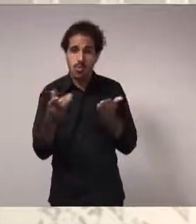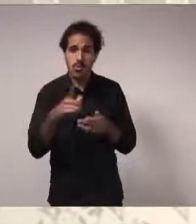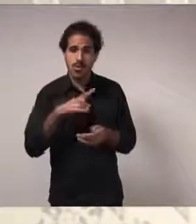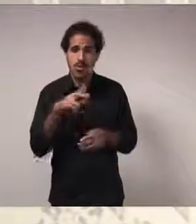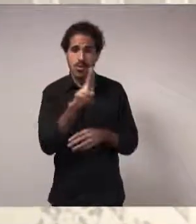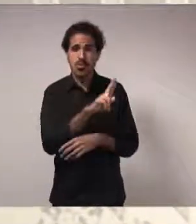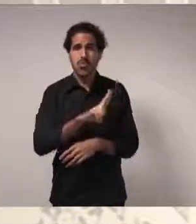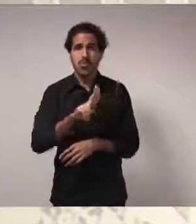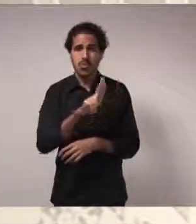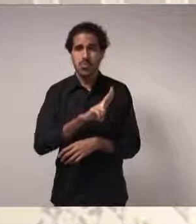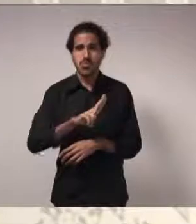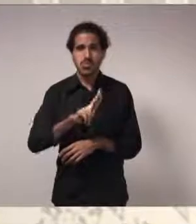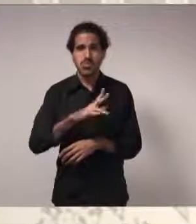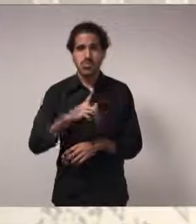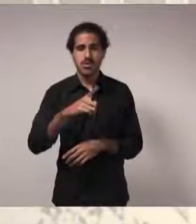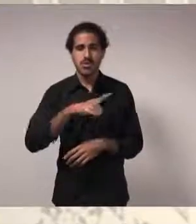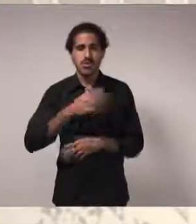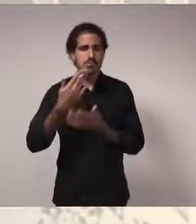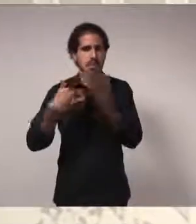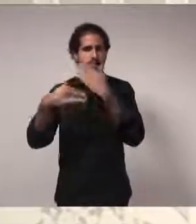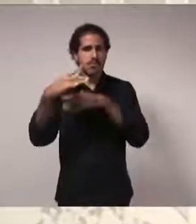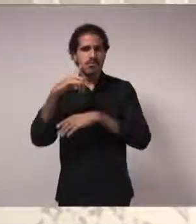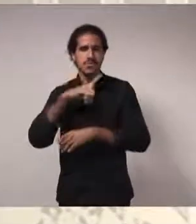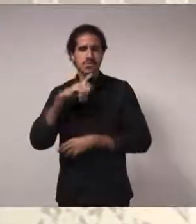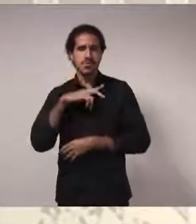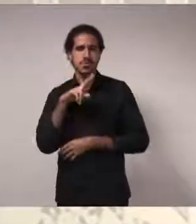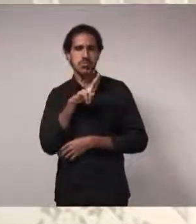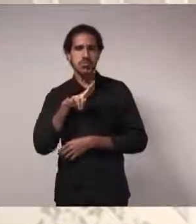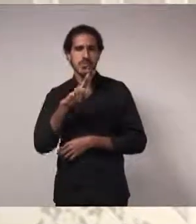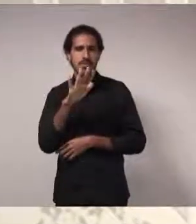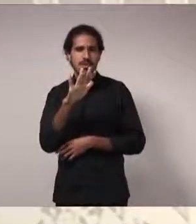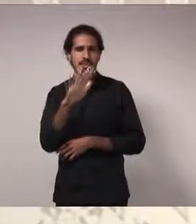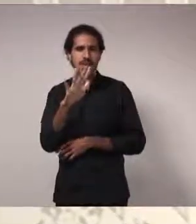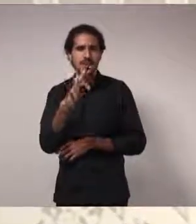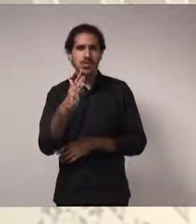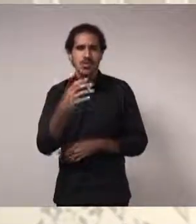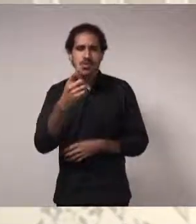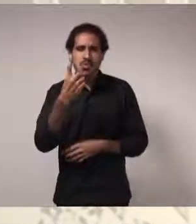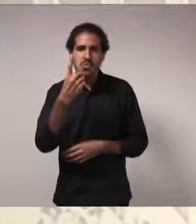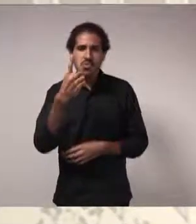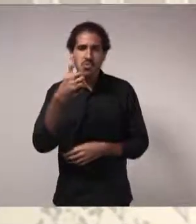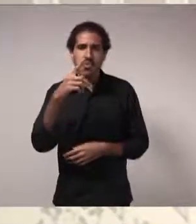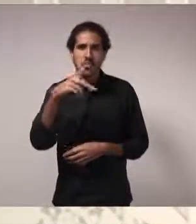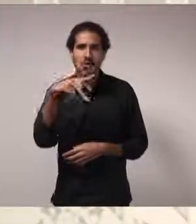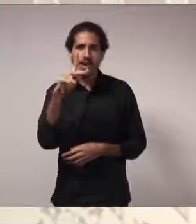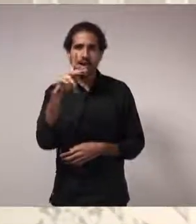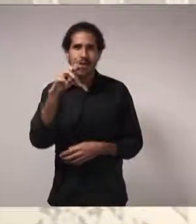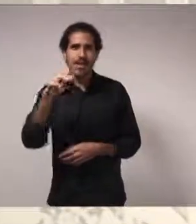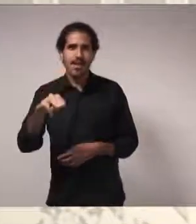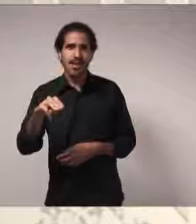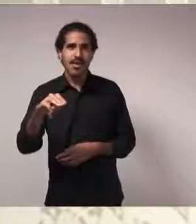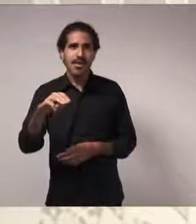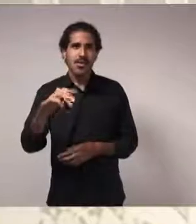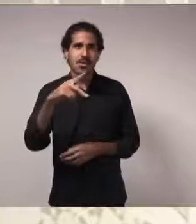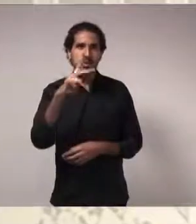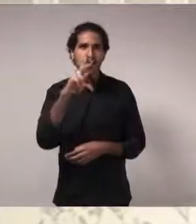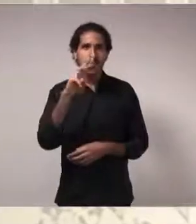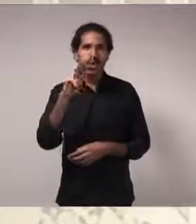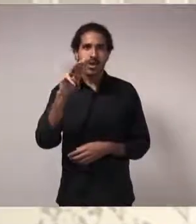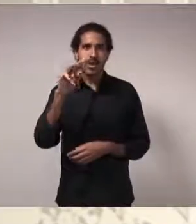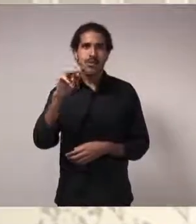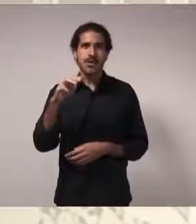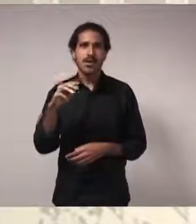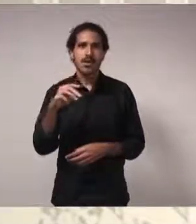consumo, a gente tinha equipamentos de consumo de aproximadamente 1 kW para cada TR. TR é a unidade de refrigeração,